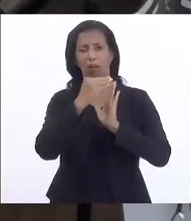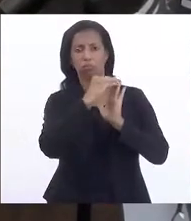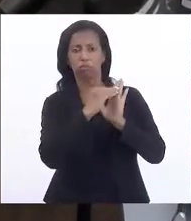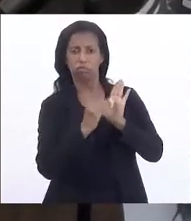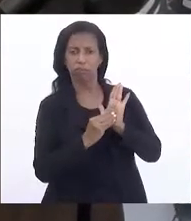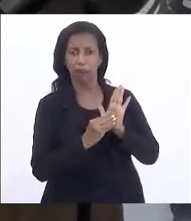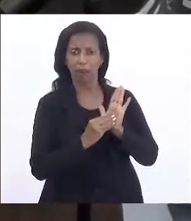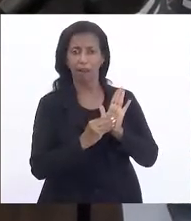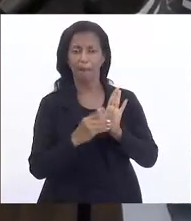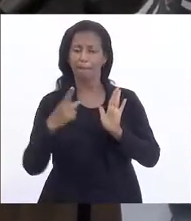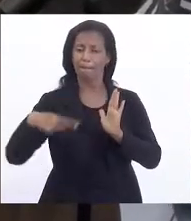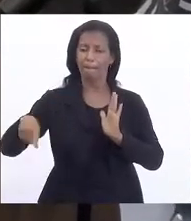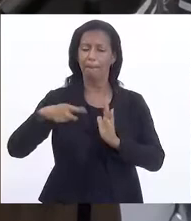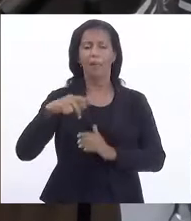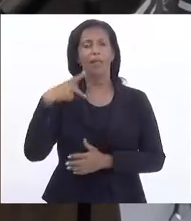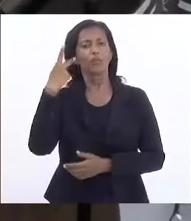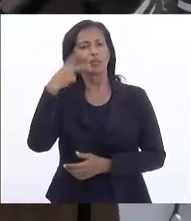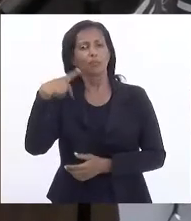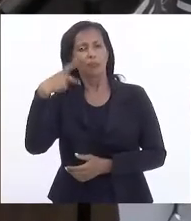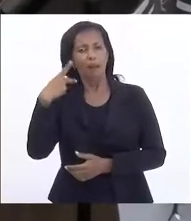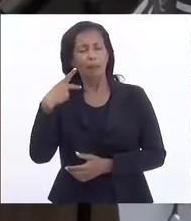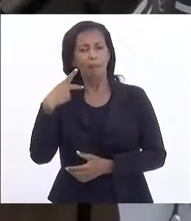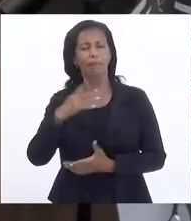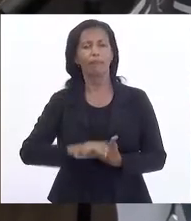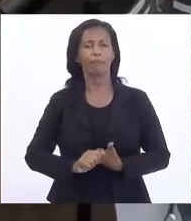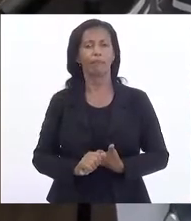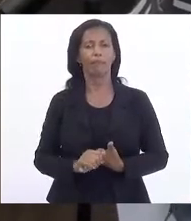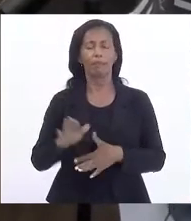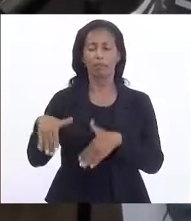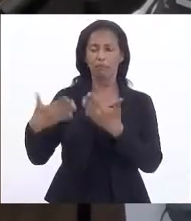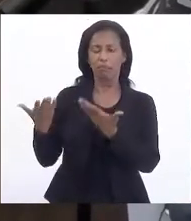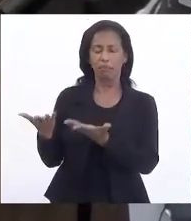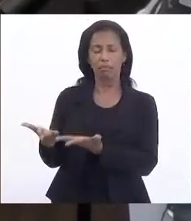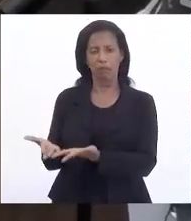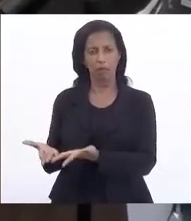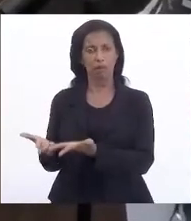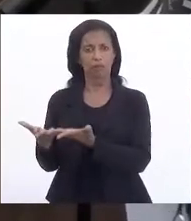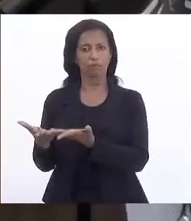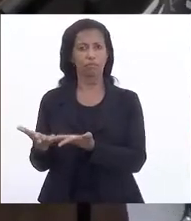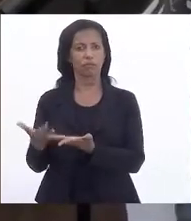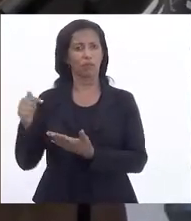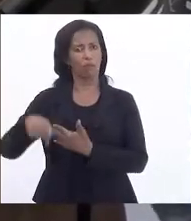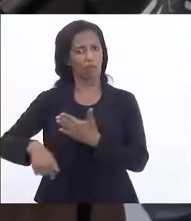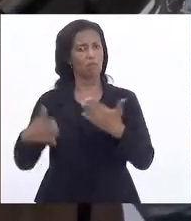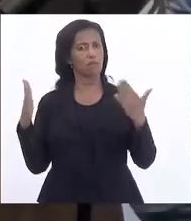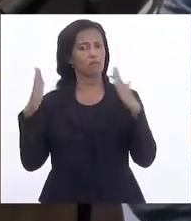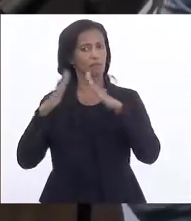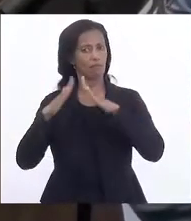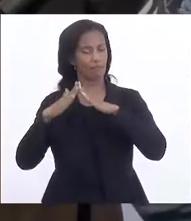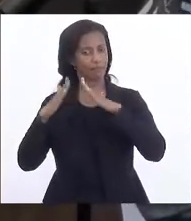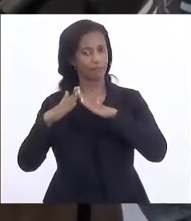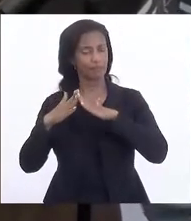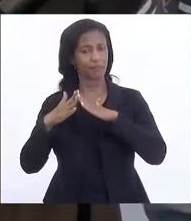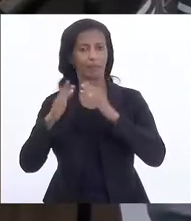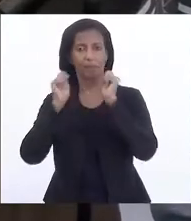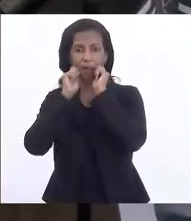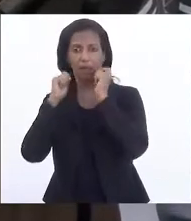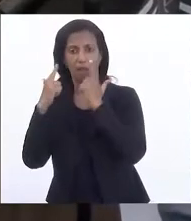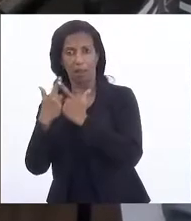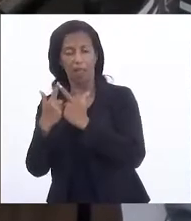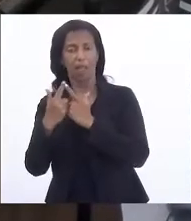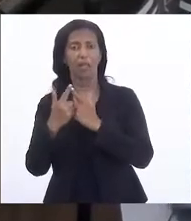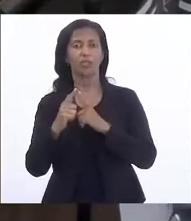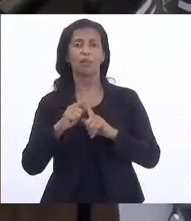para que os parlamentos né tanto é essa casa o parlamento fluminense mas que os